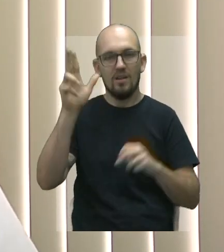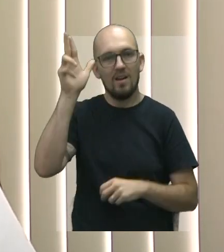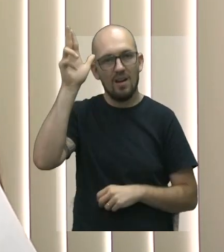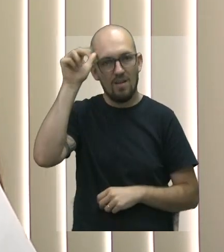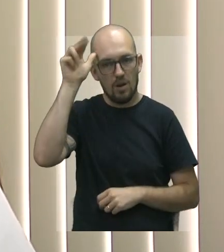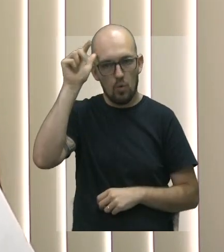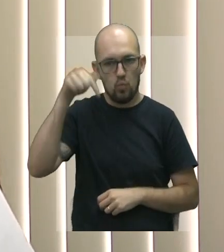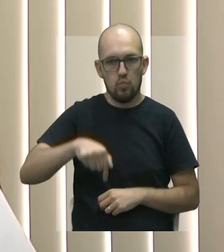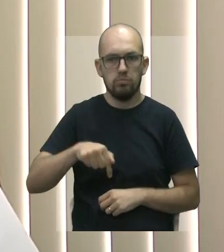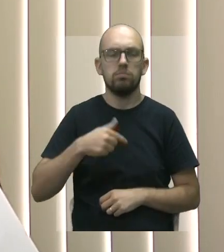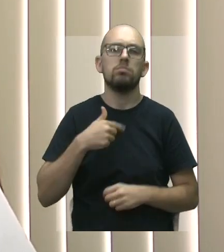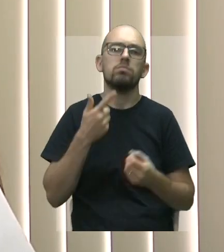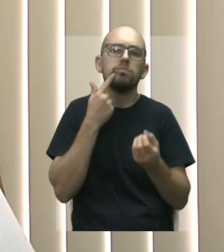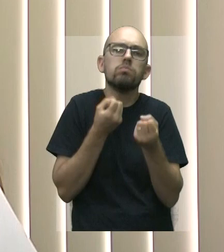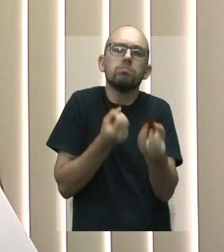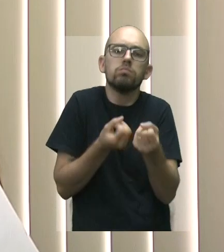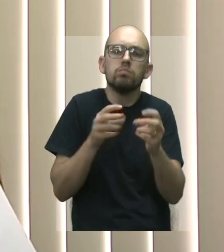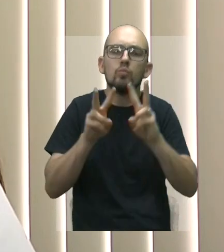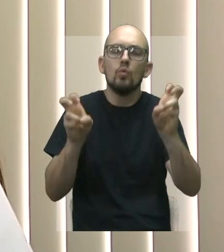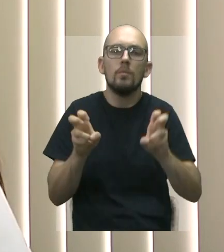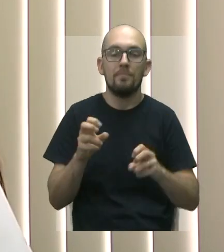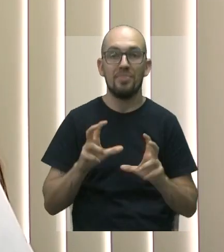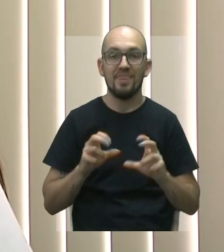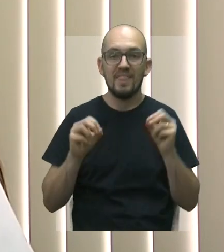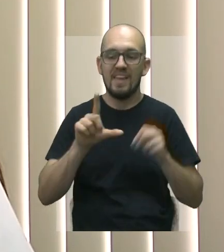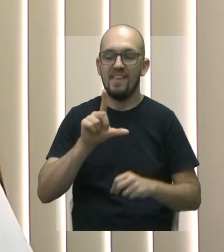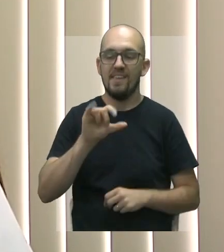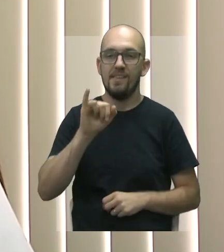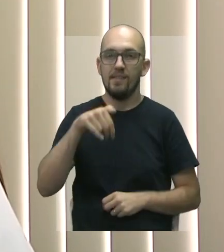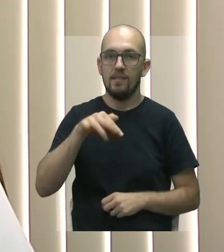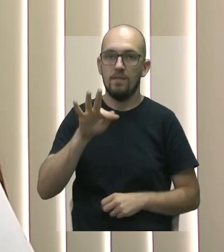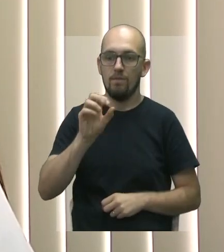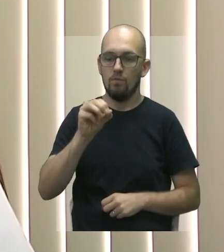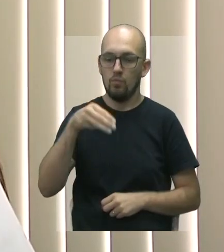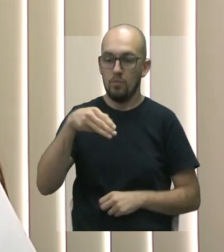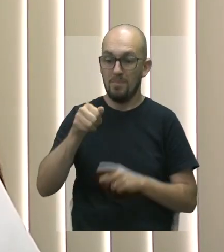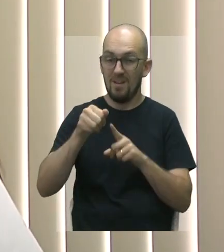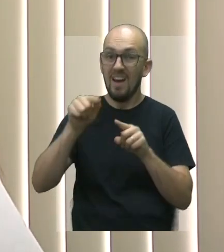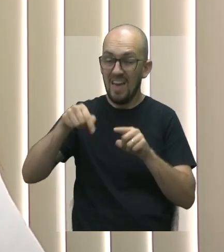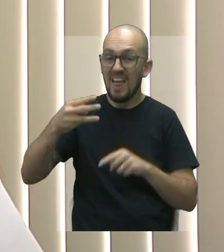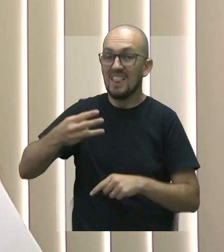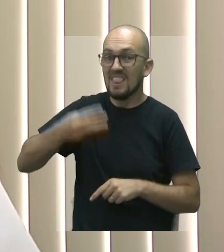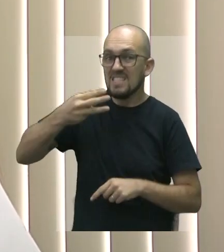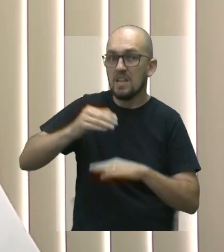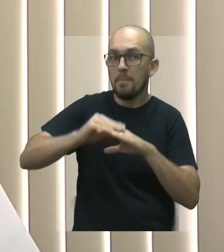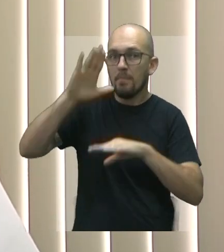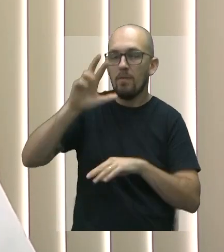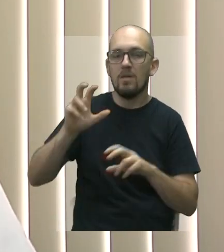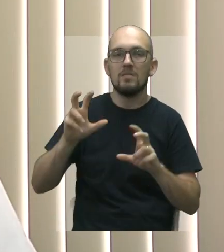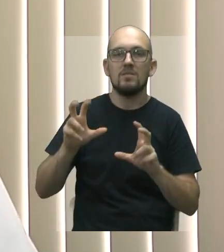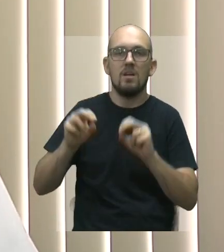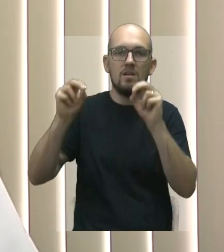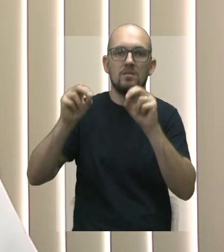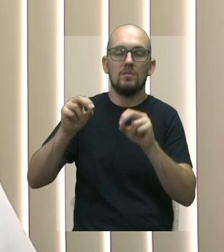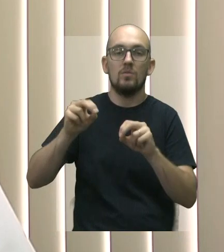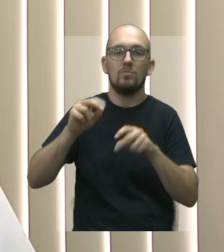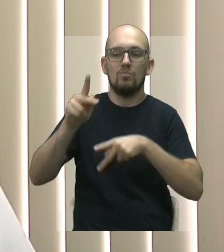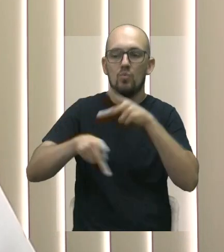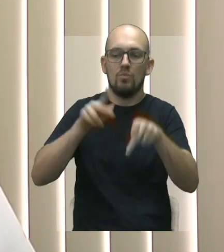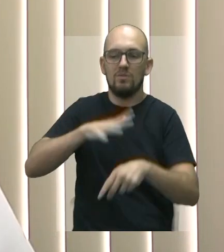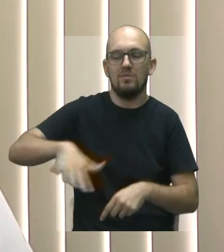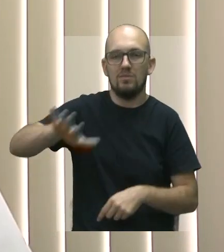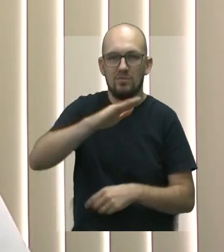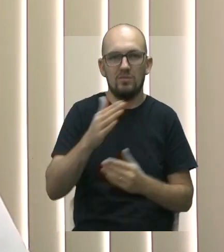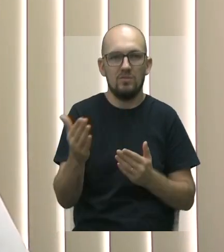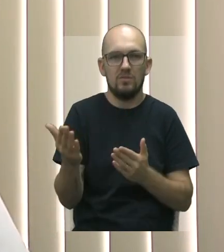pouquinho para vocês sobre os linfomas. O linfoma ele é a terceira causa de câncer na população infanto-juvenil